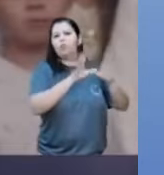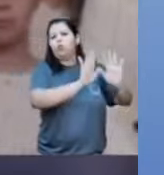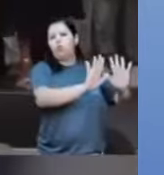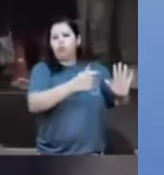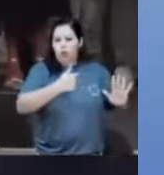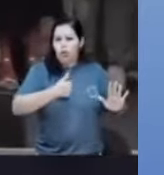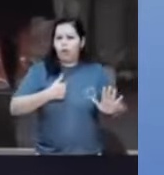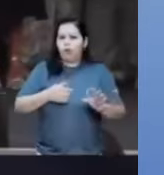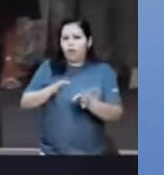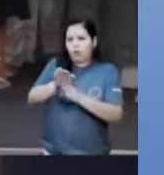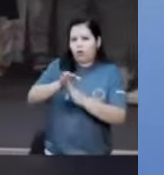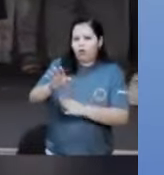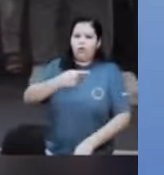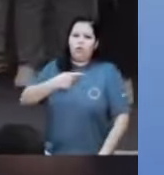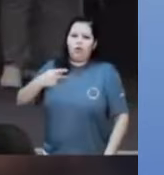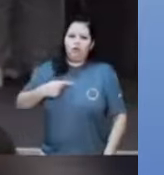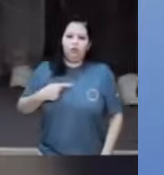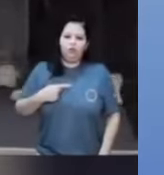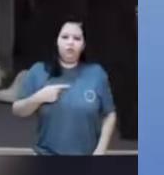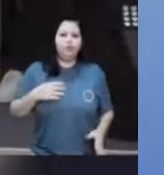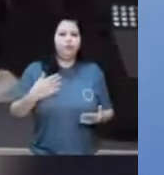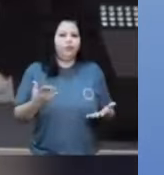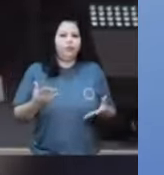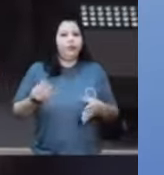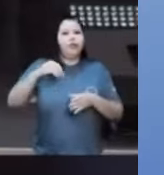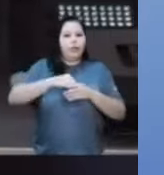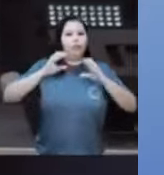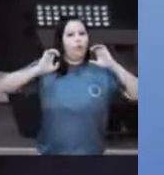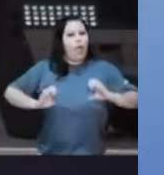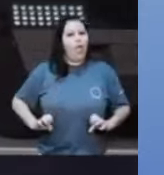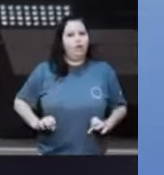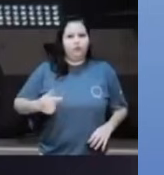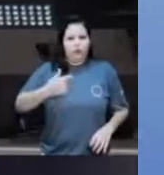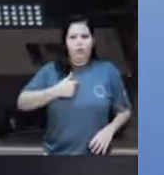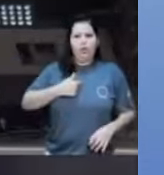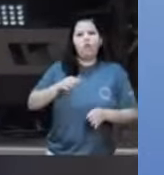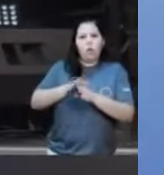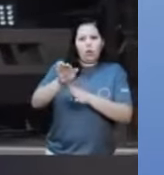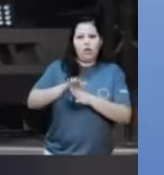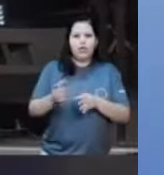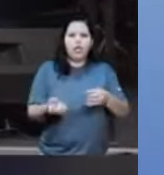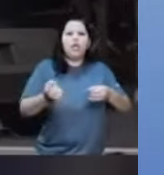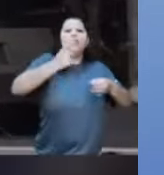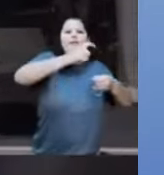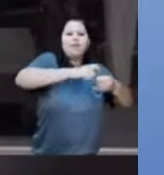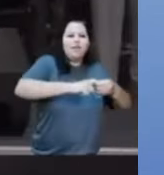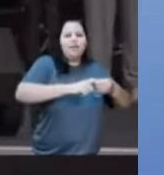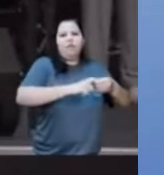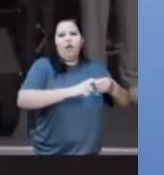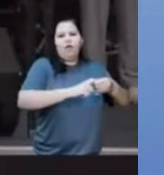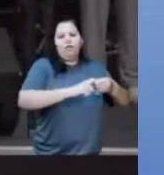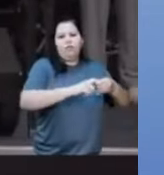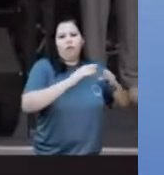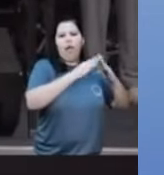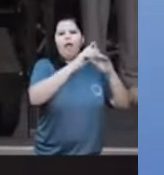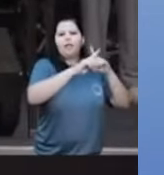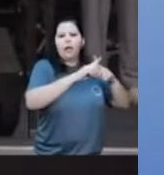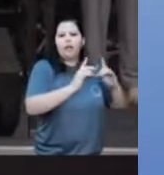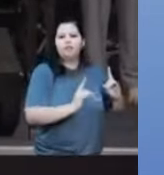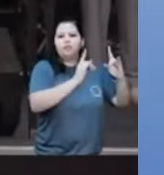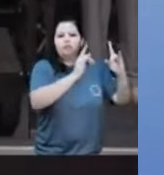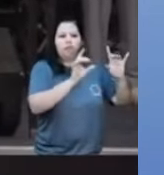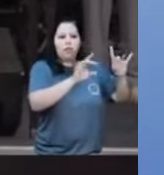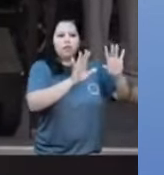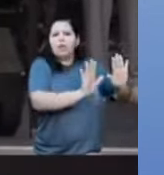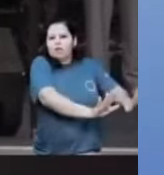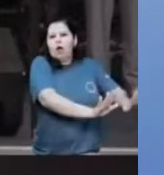orientando o pastor e assim mesmo dentro de uma ética entrega o patrimônio não briga patrimônio não tá no nome deles Sai daí leva o